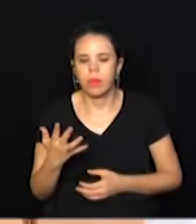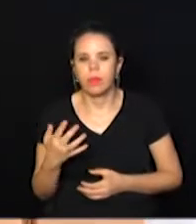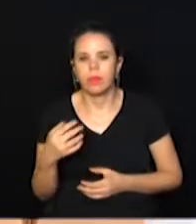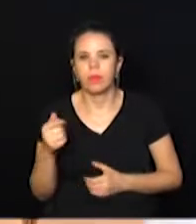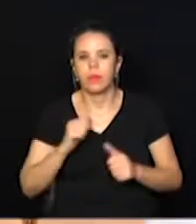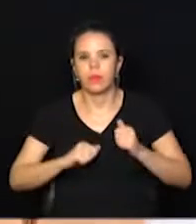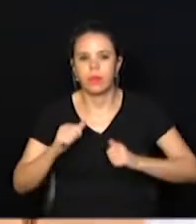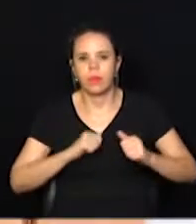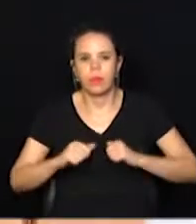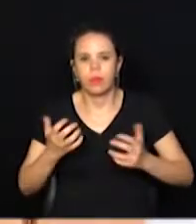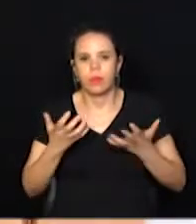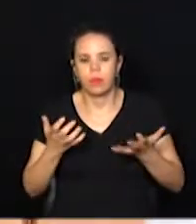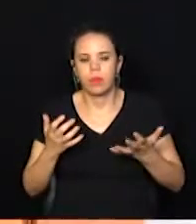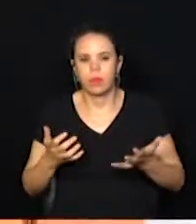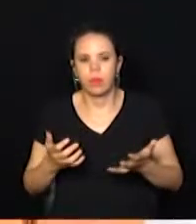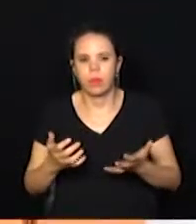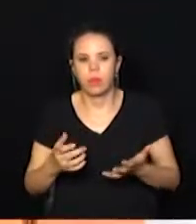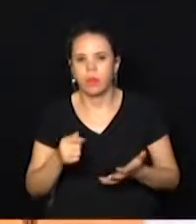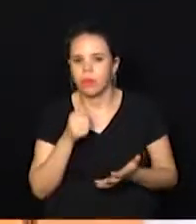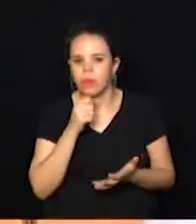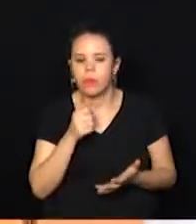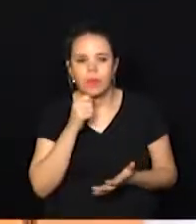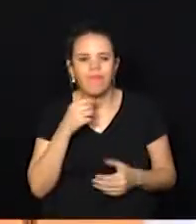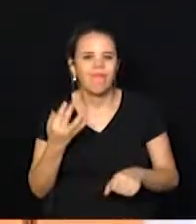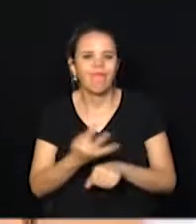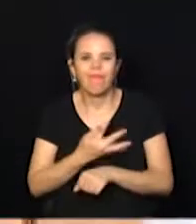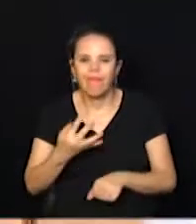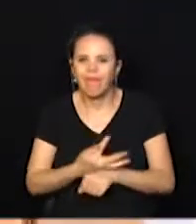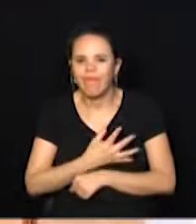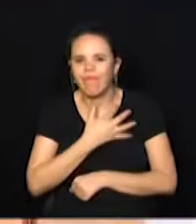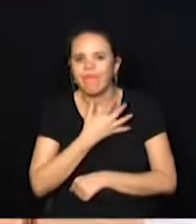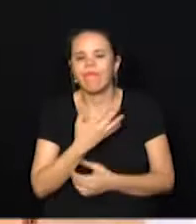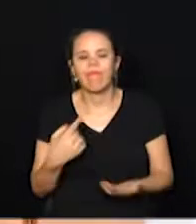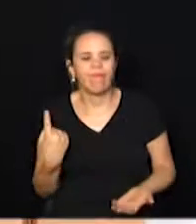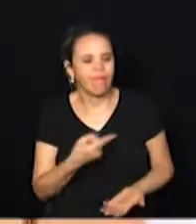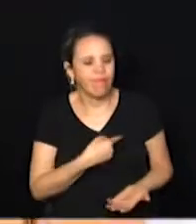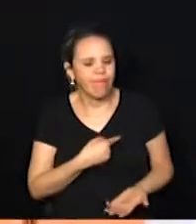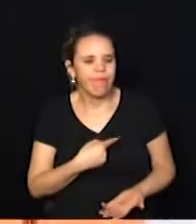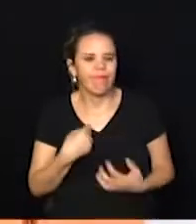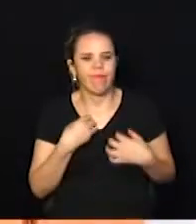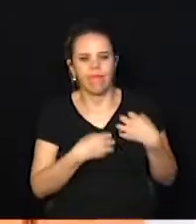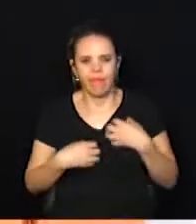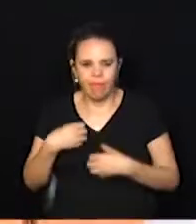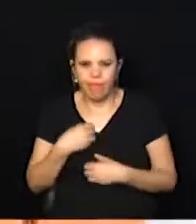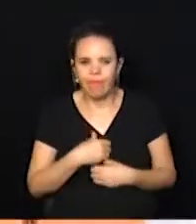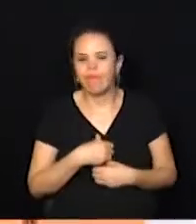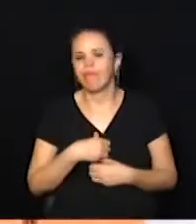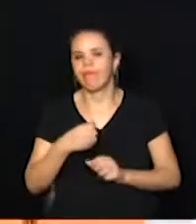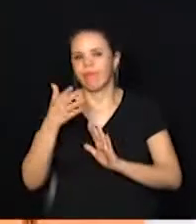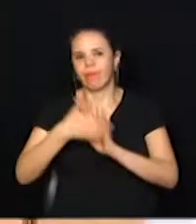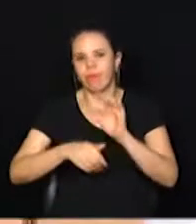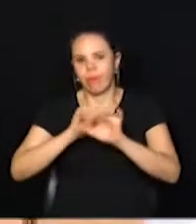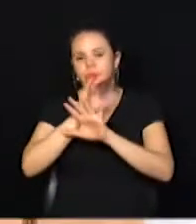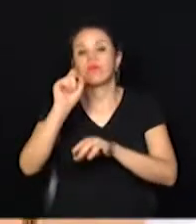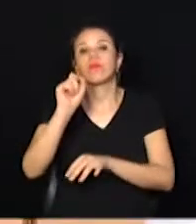almeja e que ainda está engasgada, né, para nós seja respondida. Quem